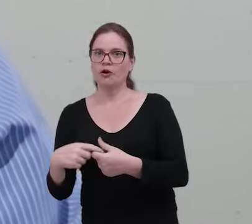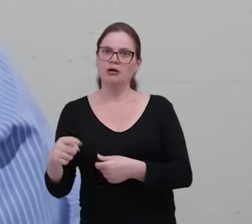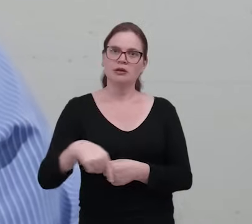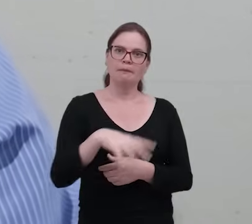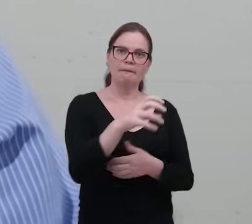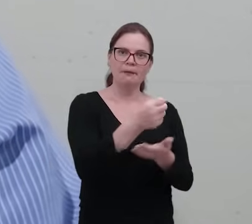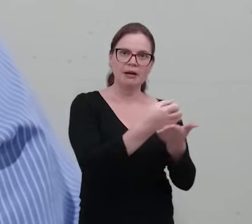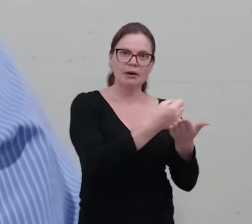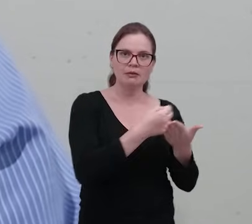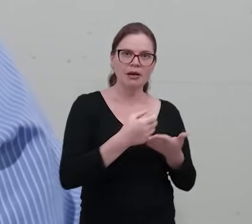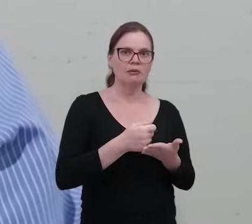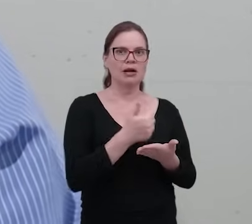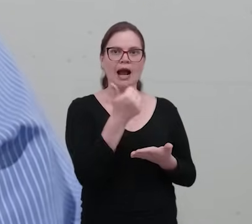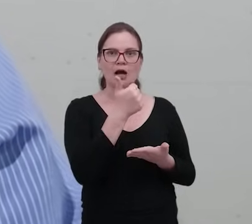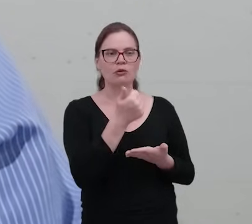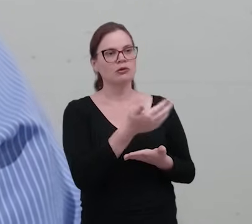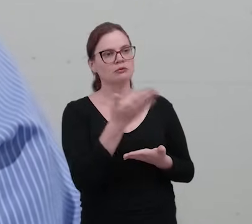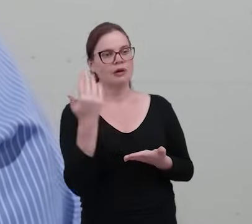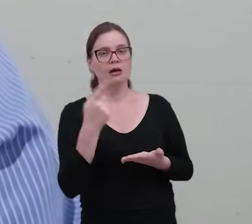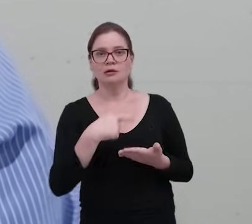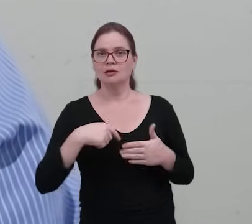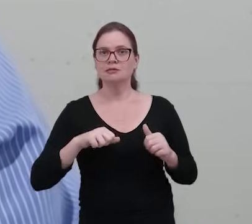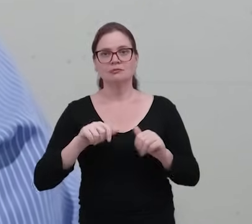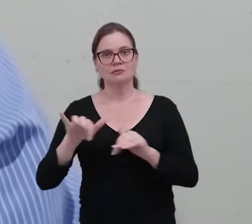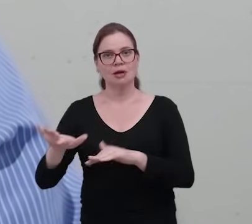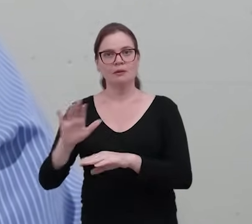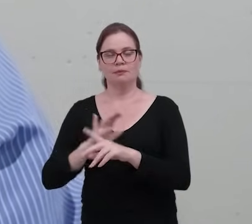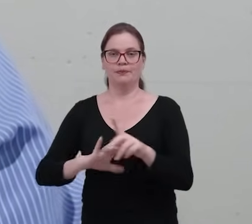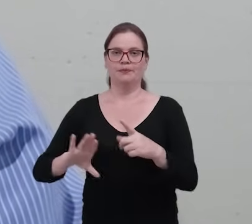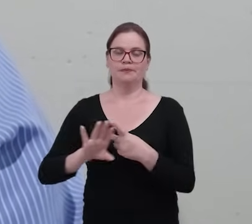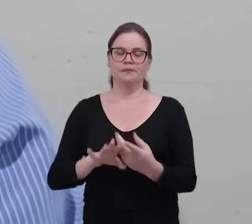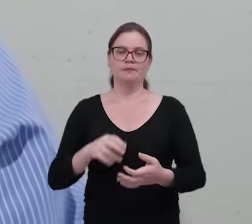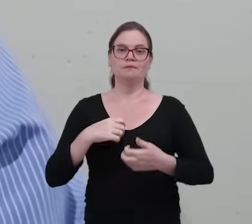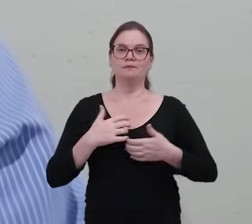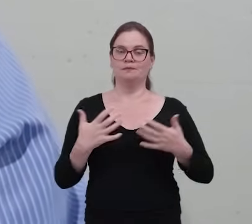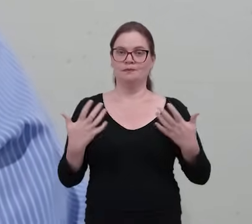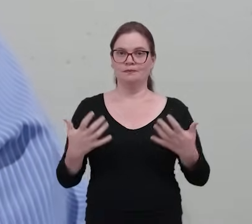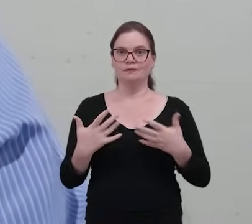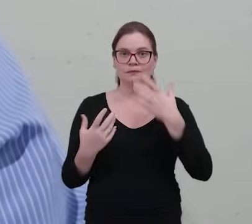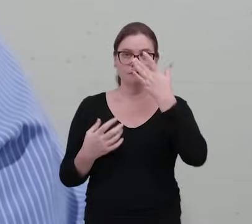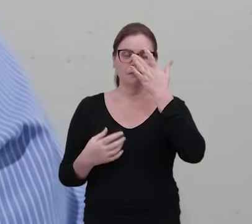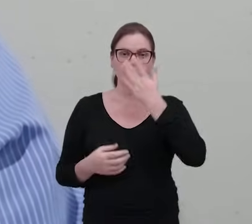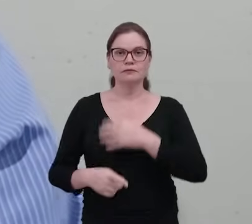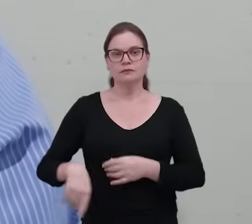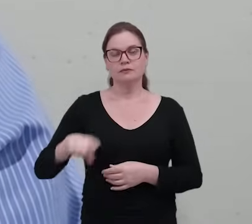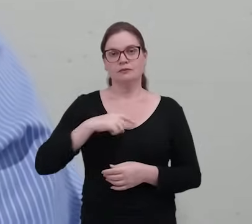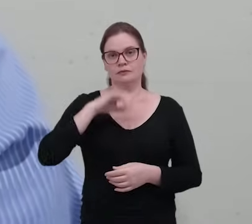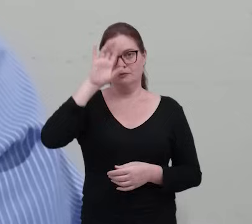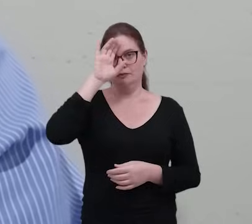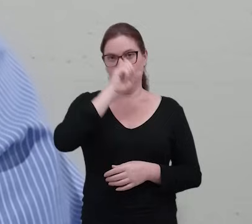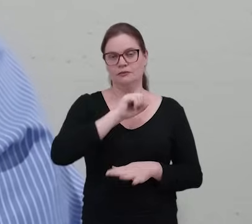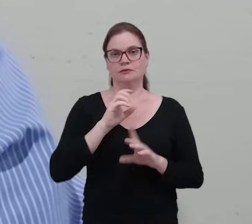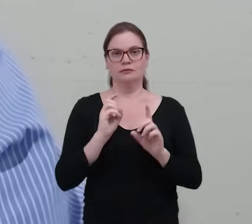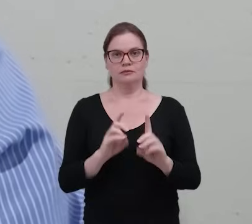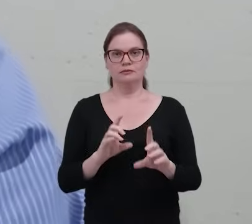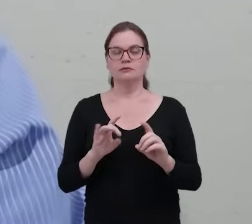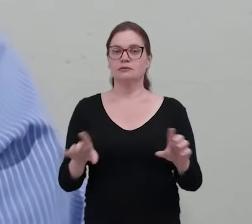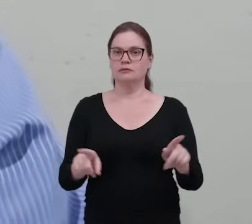pouquinho. E os irmãos comparecem com alegria ao culto. Com alegria, os irmãos recebem a